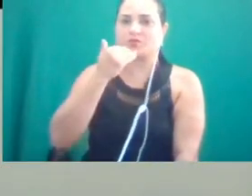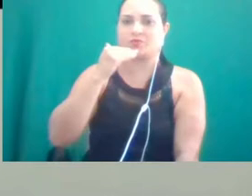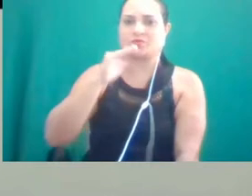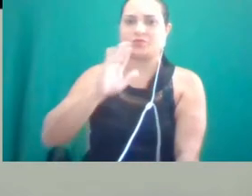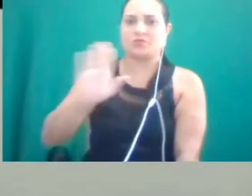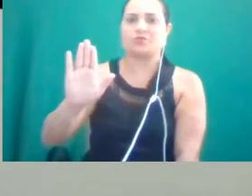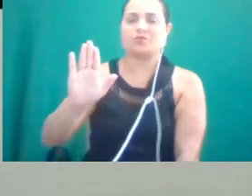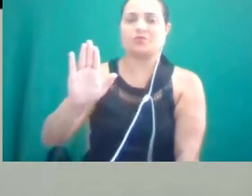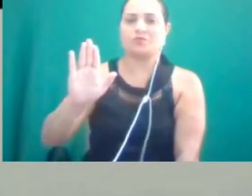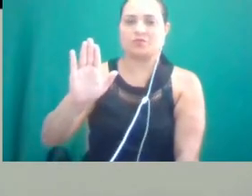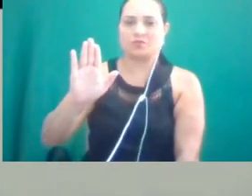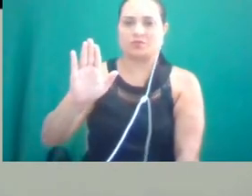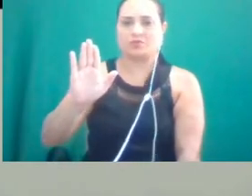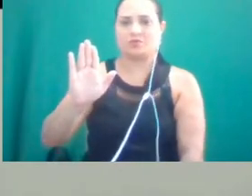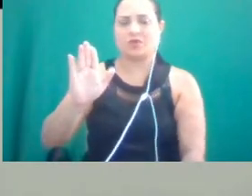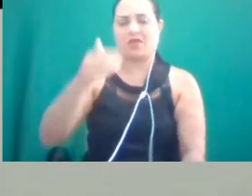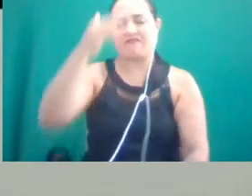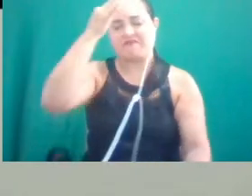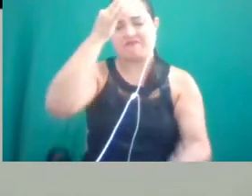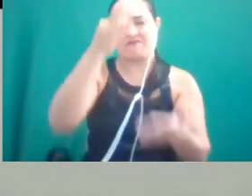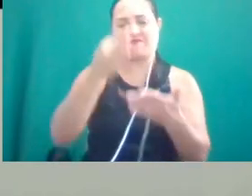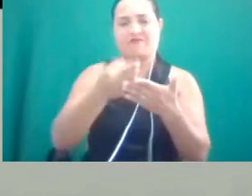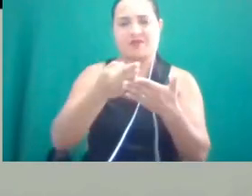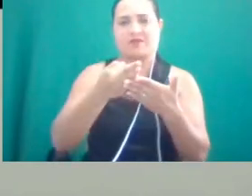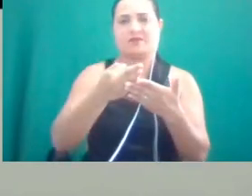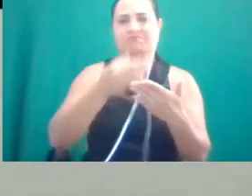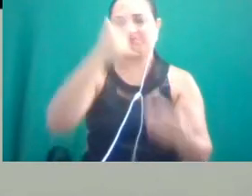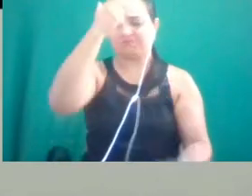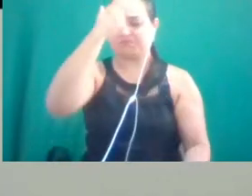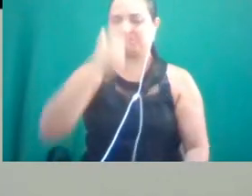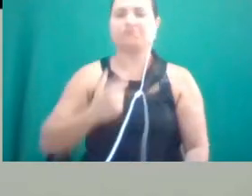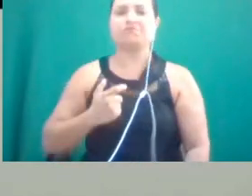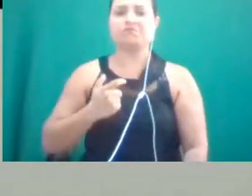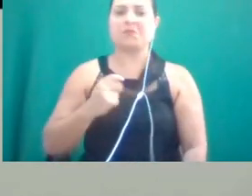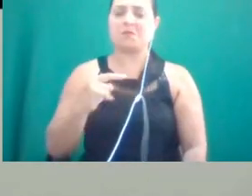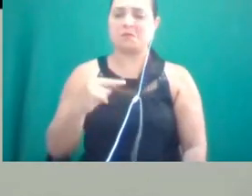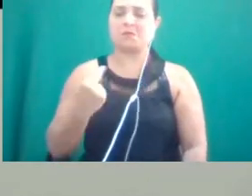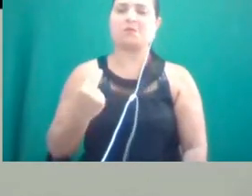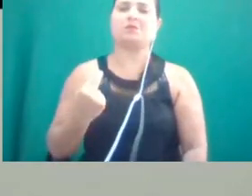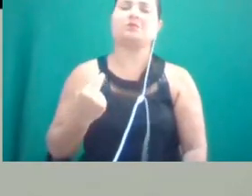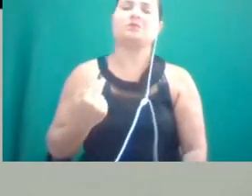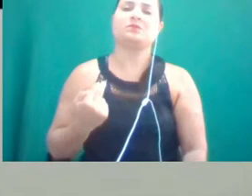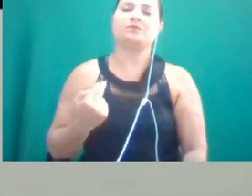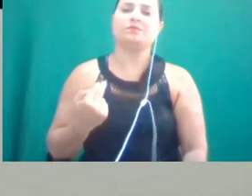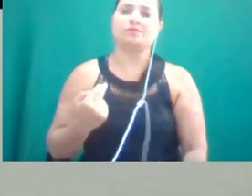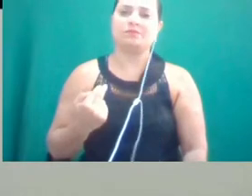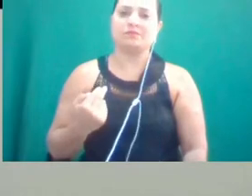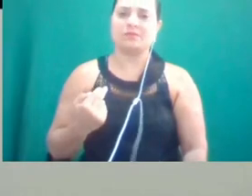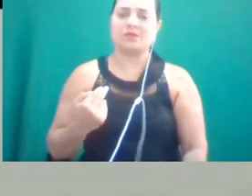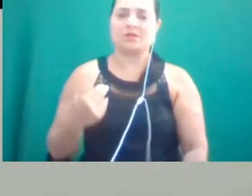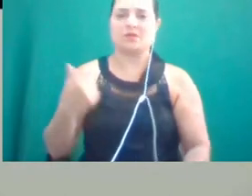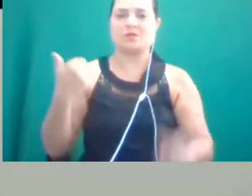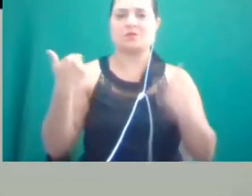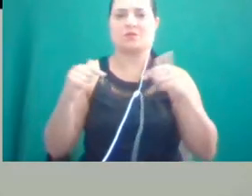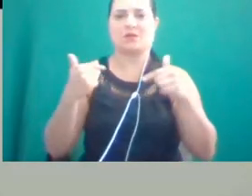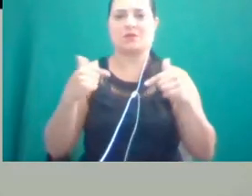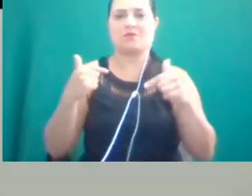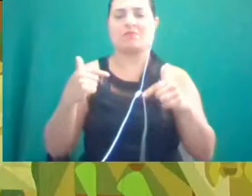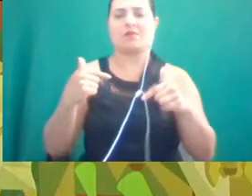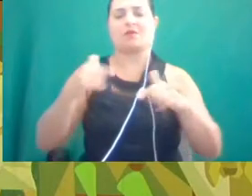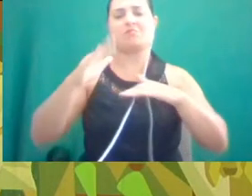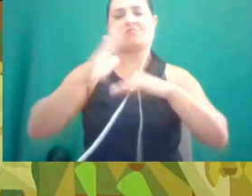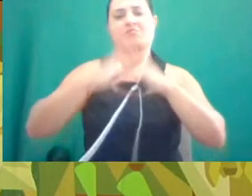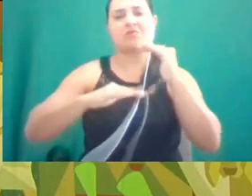Prometo, no exercício da profissão de sociólogo, atuar com justiça, seguindo honradamente a ética da minha formação.